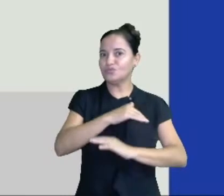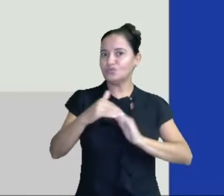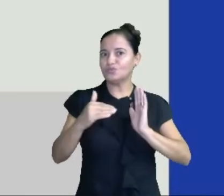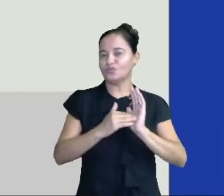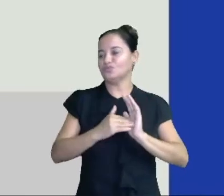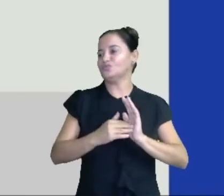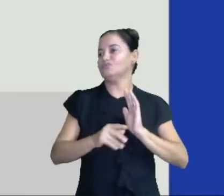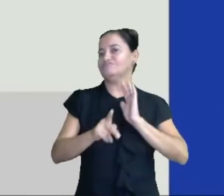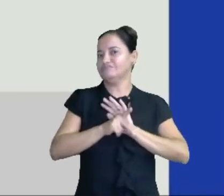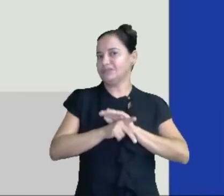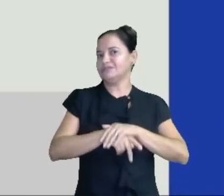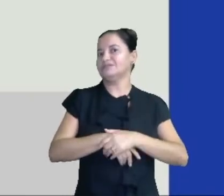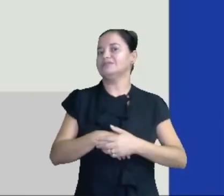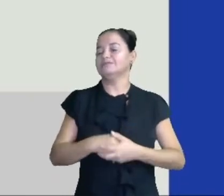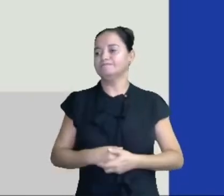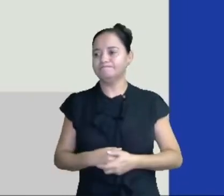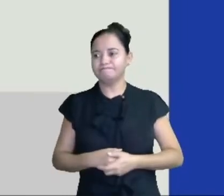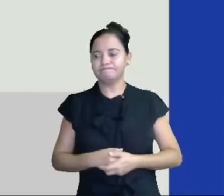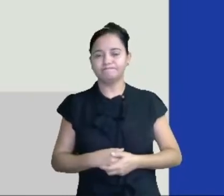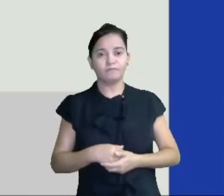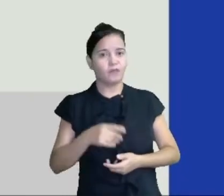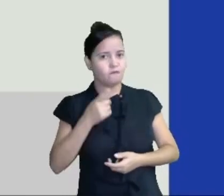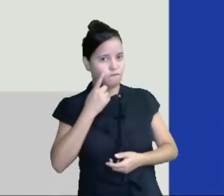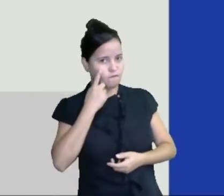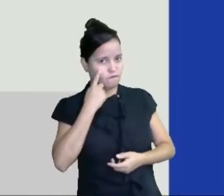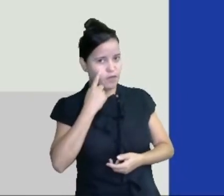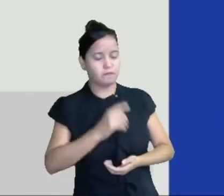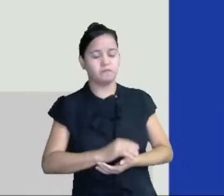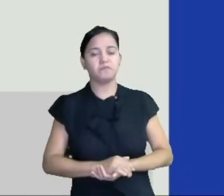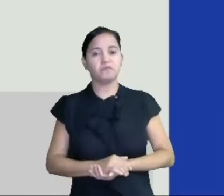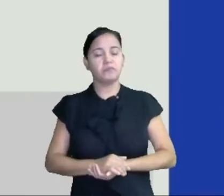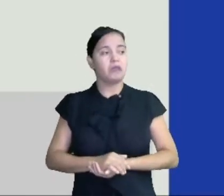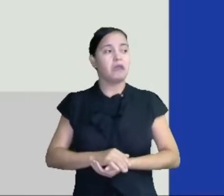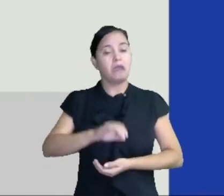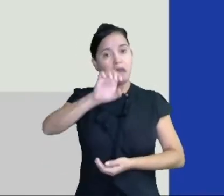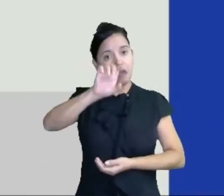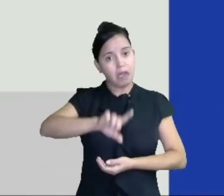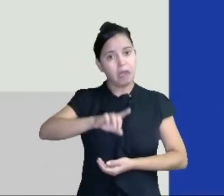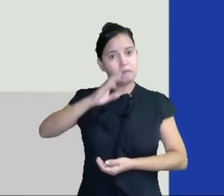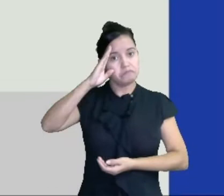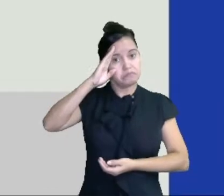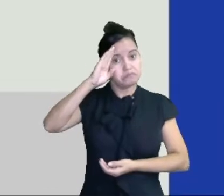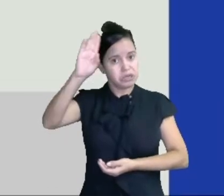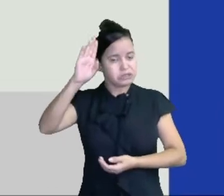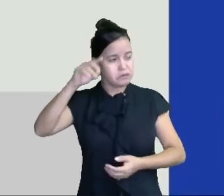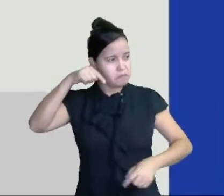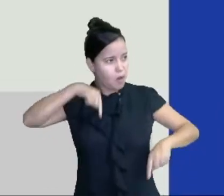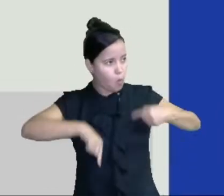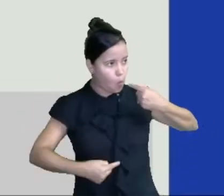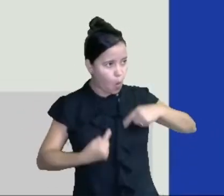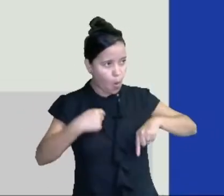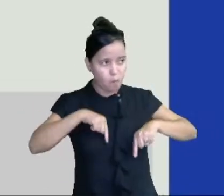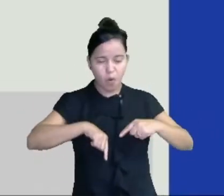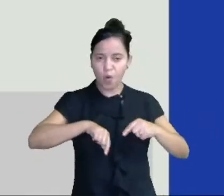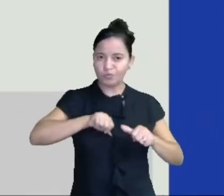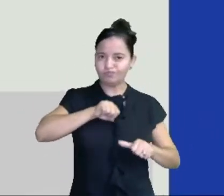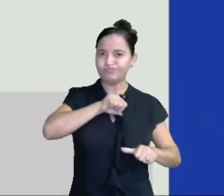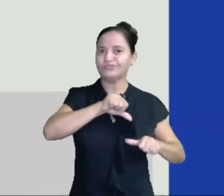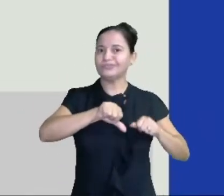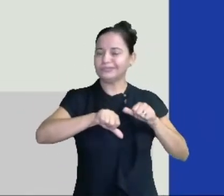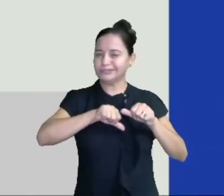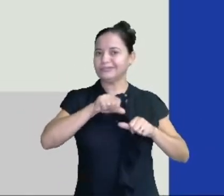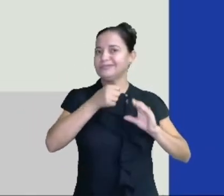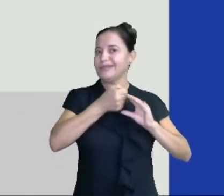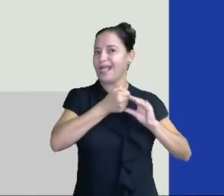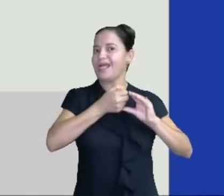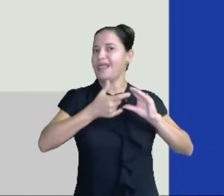lá essa imagem para a gente poder vislumbrar um pouquinho ela. Então, o estrogênio é o principal hormônio responsável pelas características